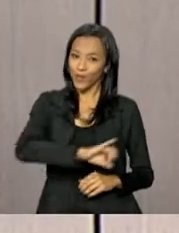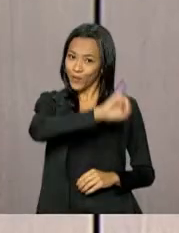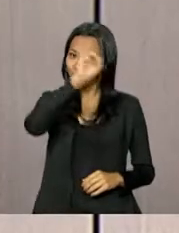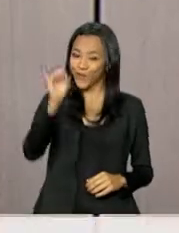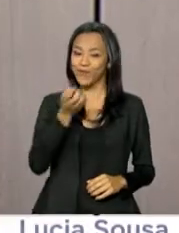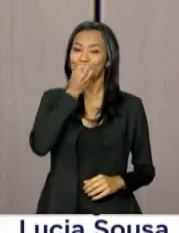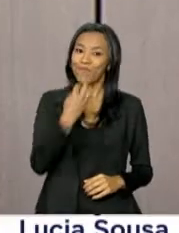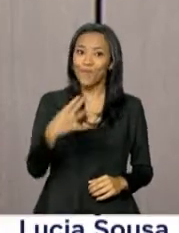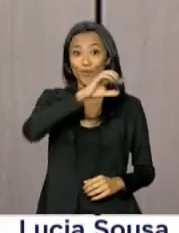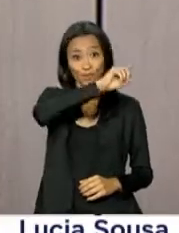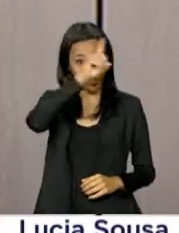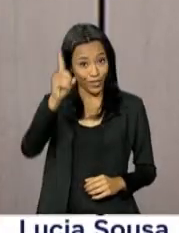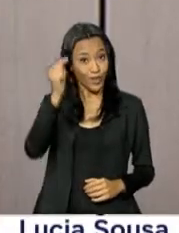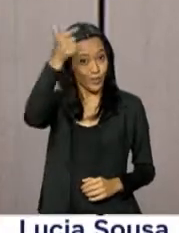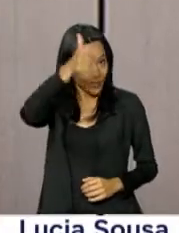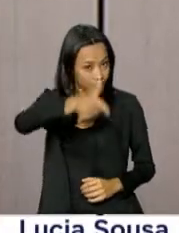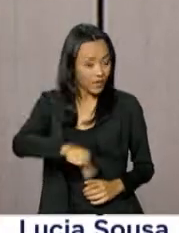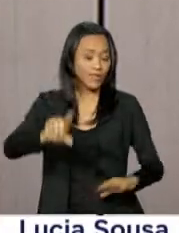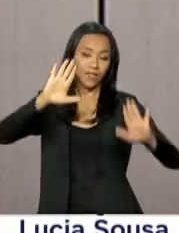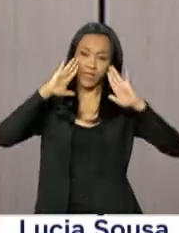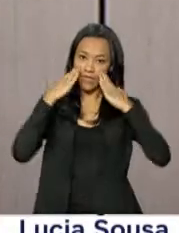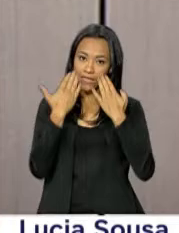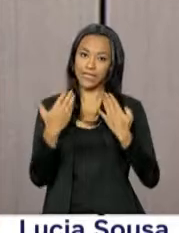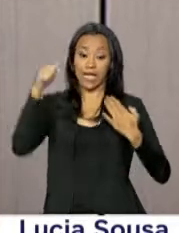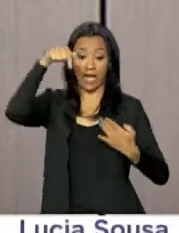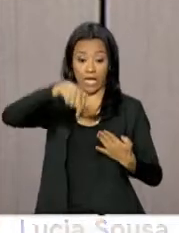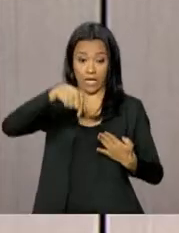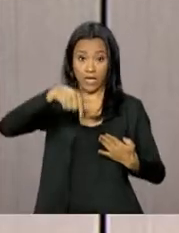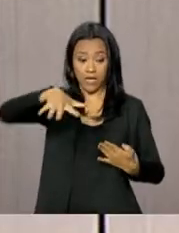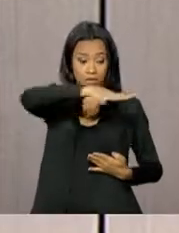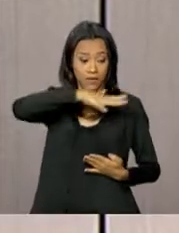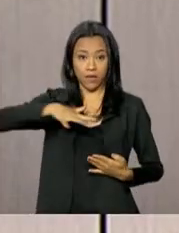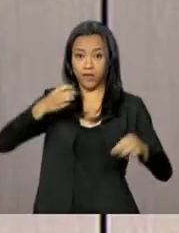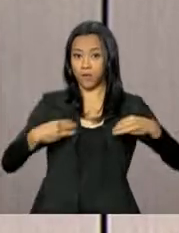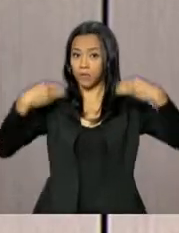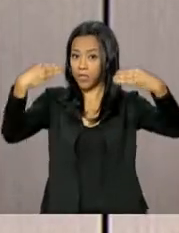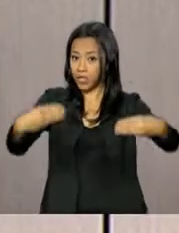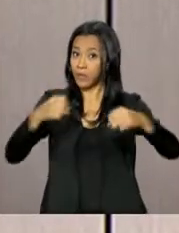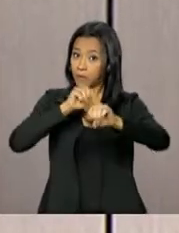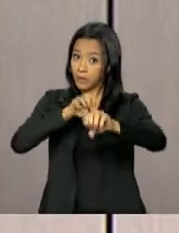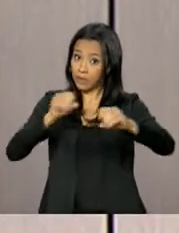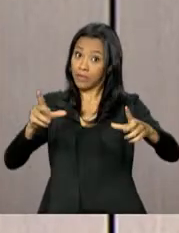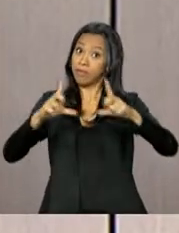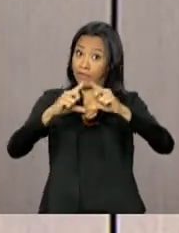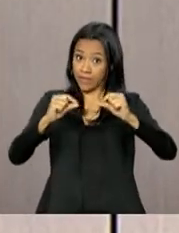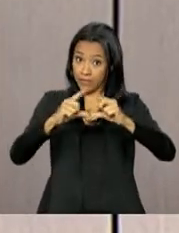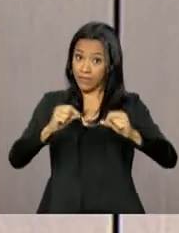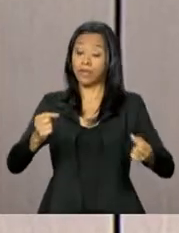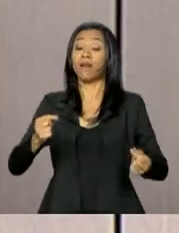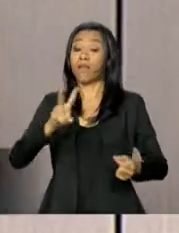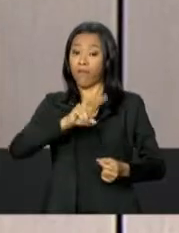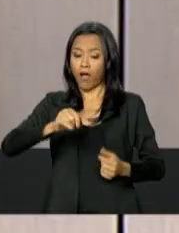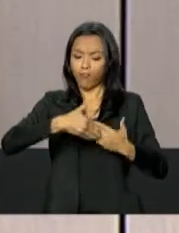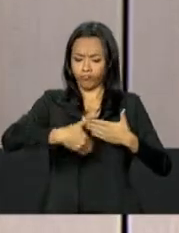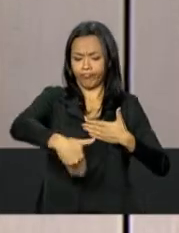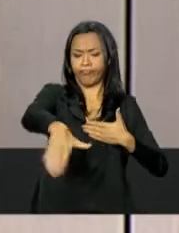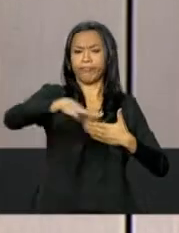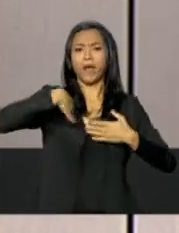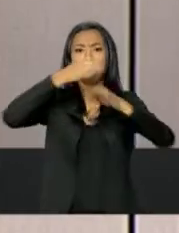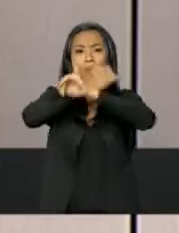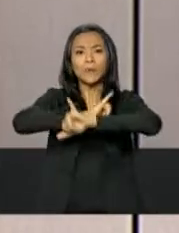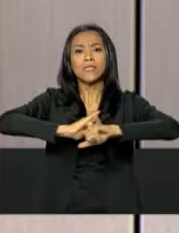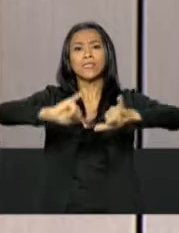Olá, bom dia. Eu volto aqui da sede do Ministério da Educação em Brasília, onde acontece agora o anúncio dos resultados do